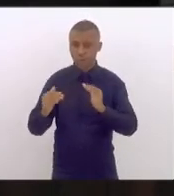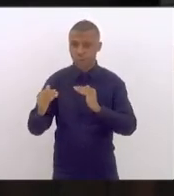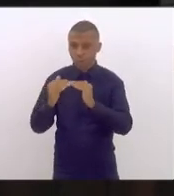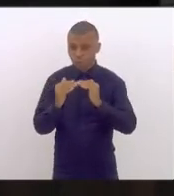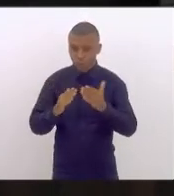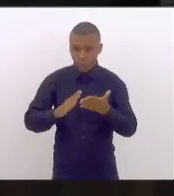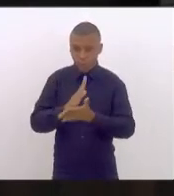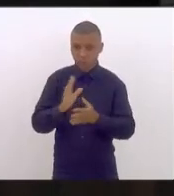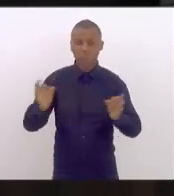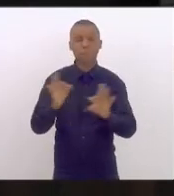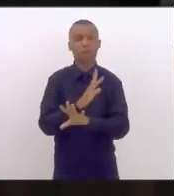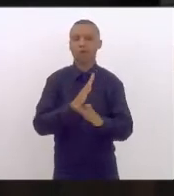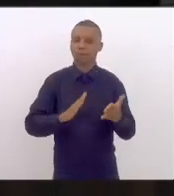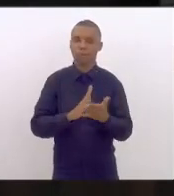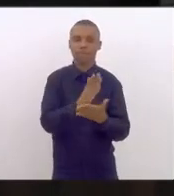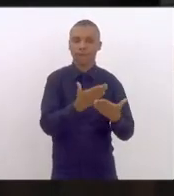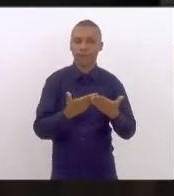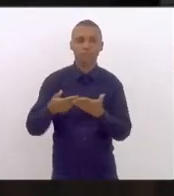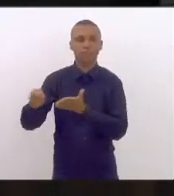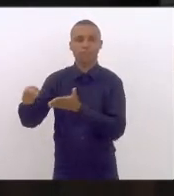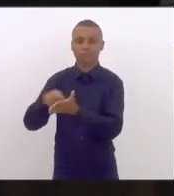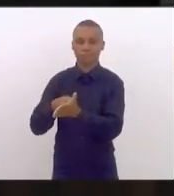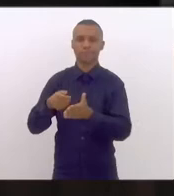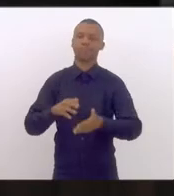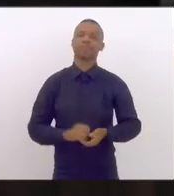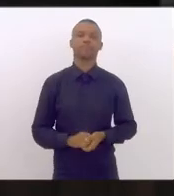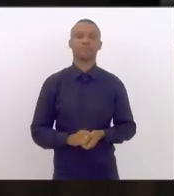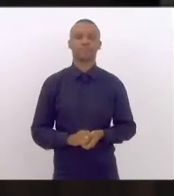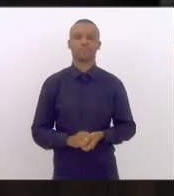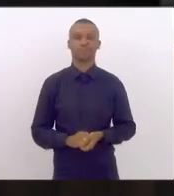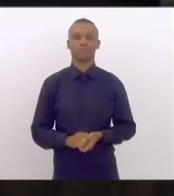permaneça Como estão aprovado vai autógrafo